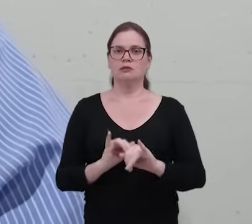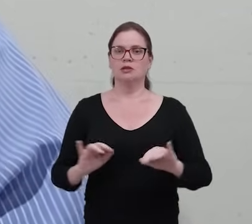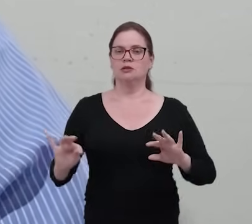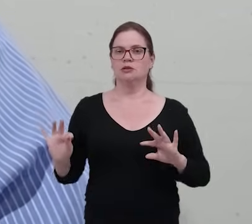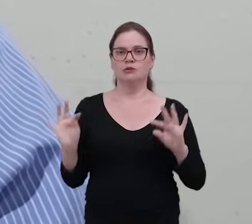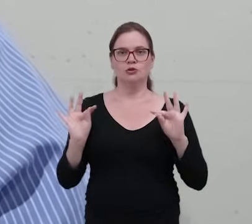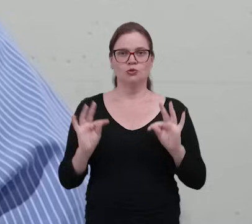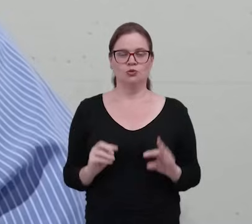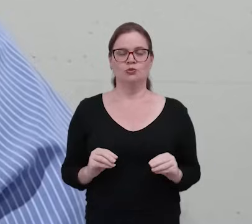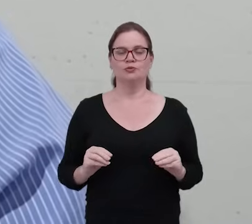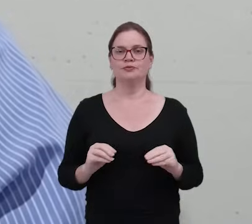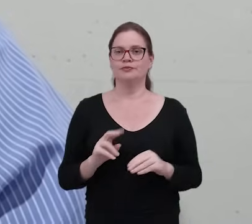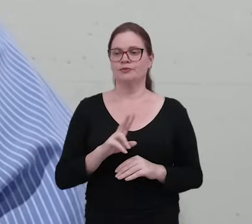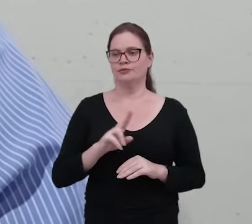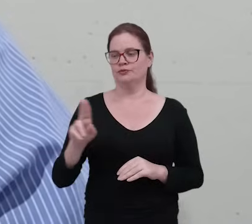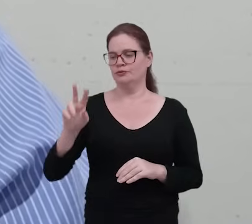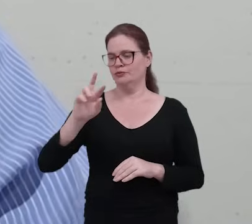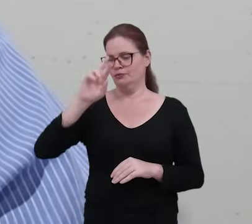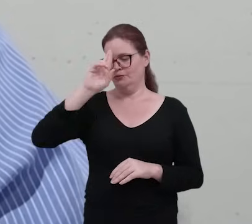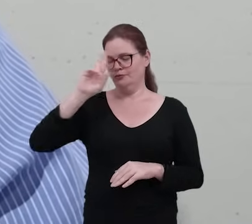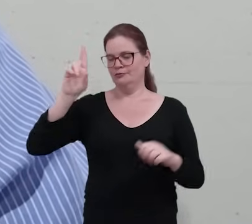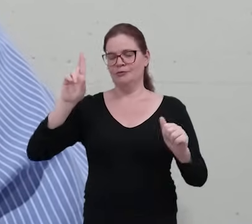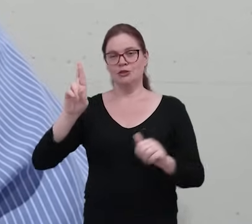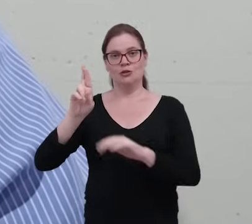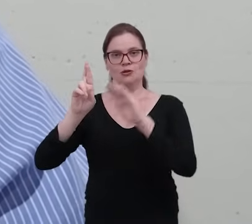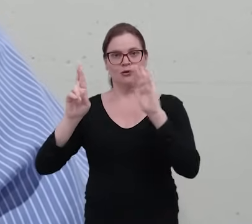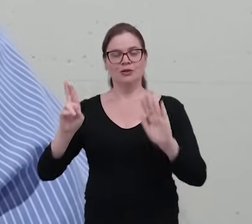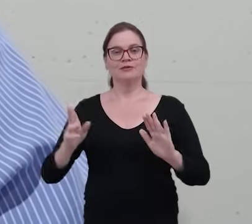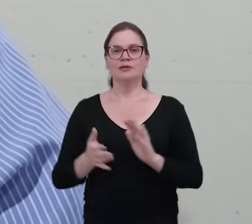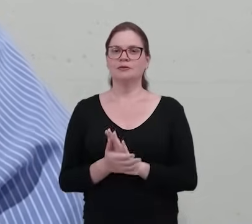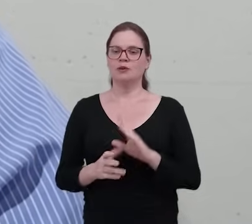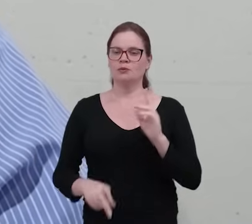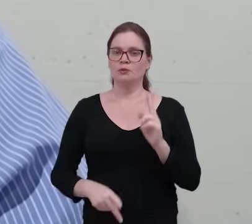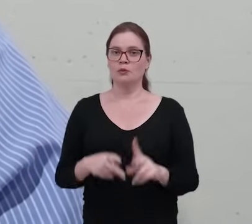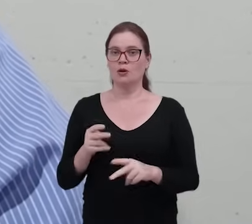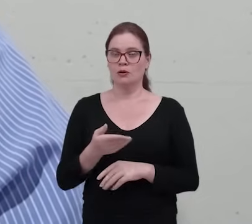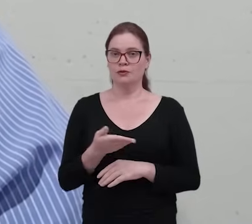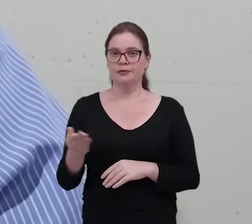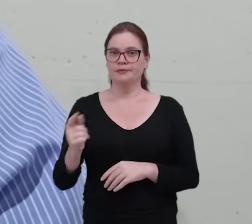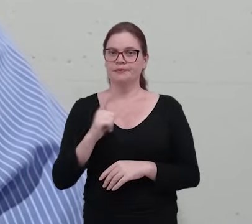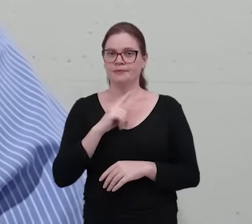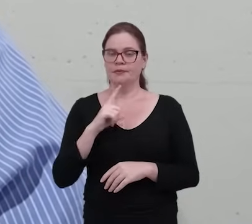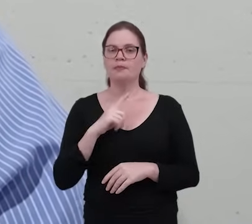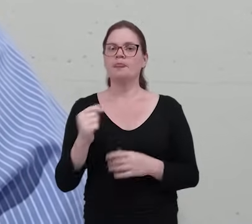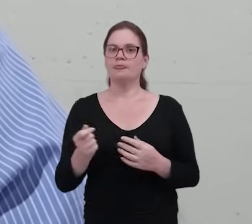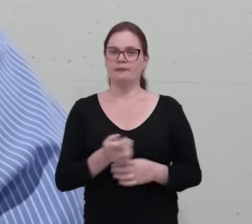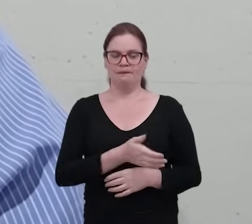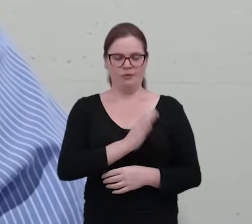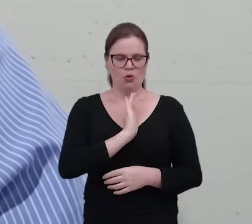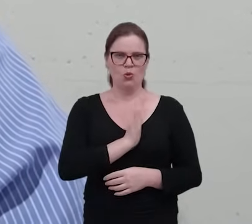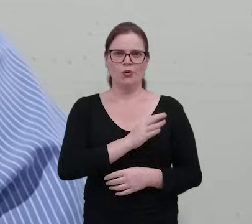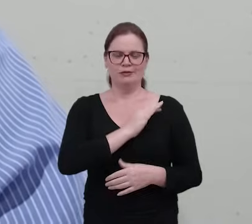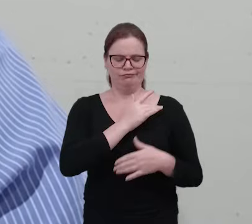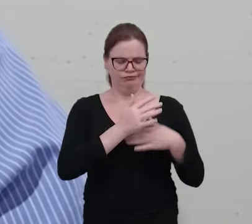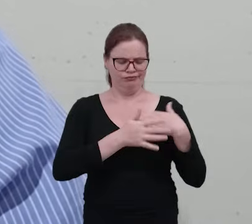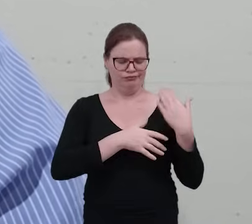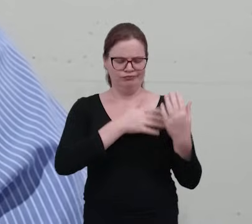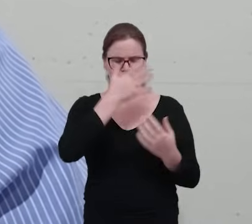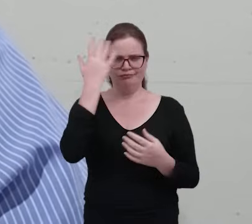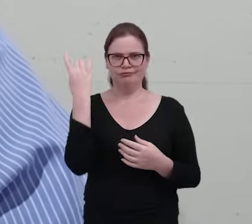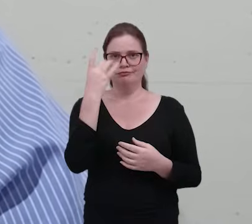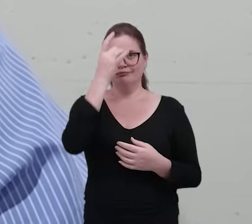transmitida e aplicada e que o nome do Senhor seja glorificado. É um povo que tem as suas candeias